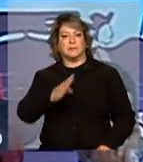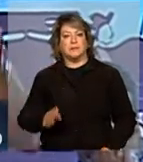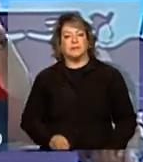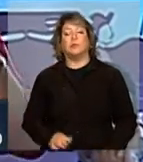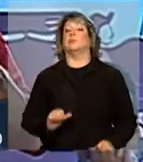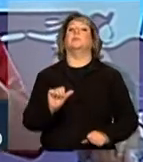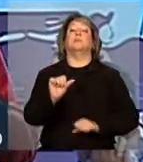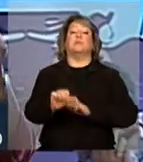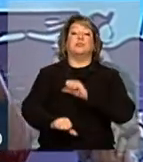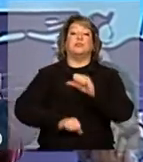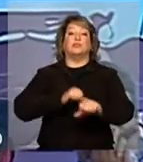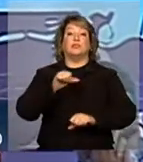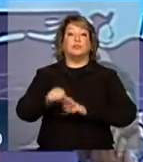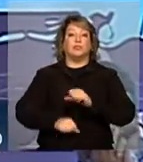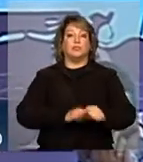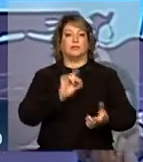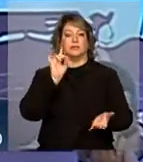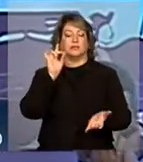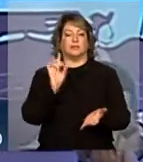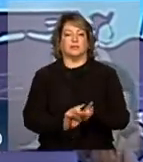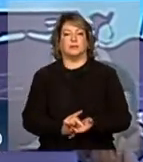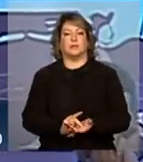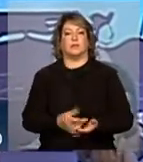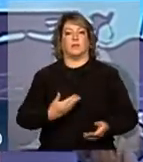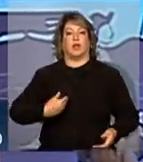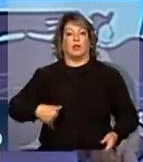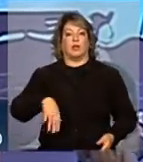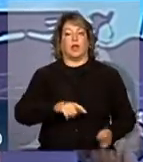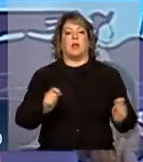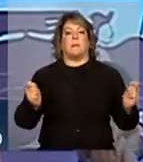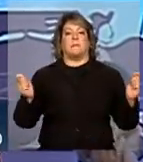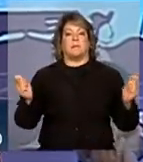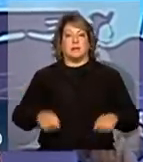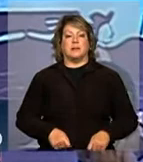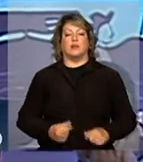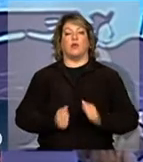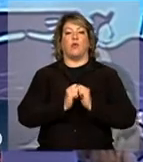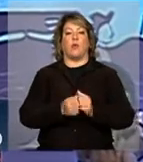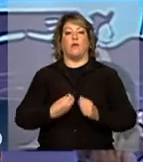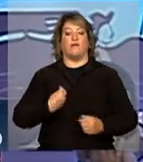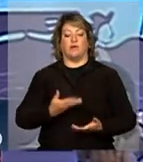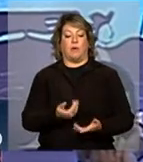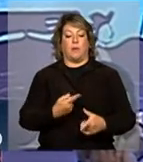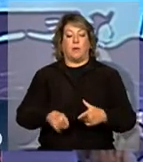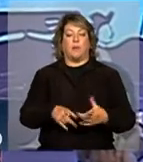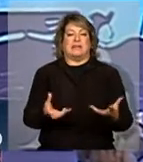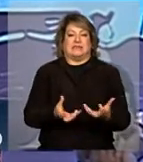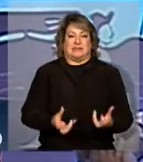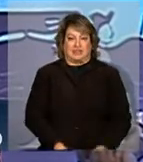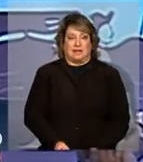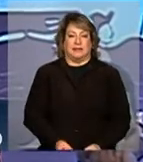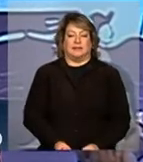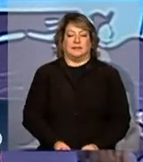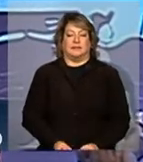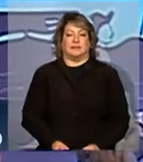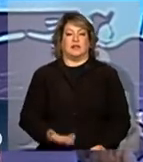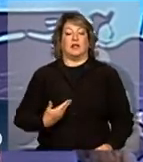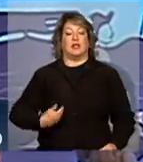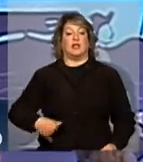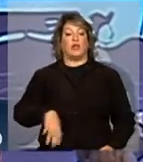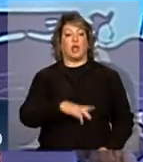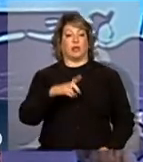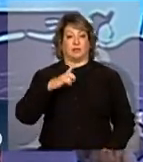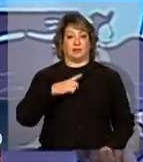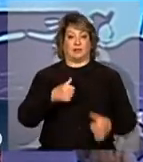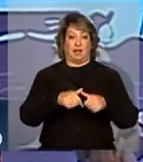mudar estruturalmente a nossa capacidade de convivência com a seca. Nós estamos